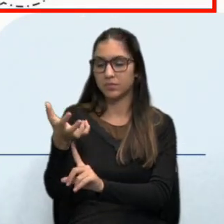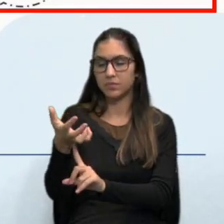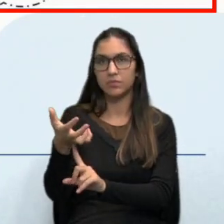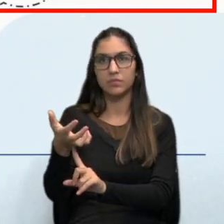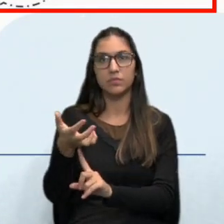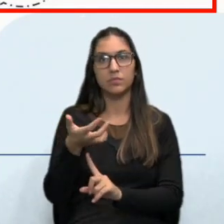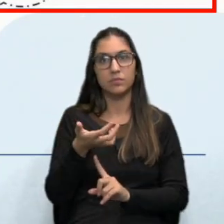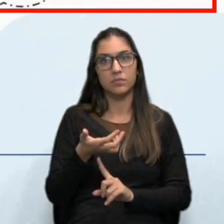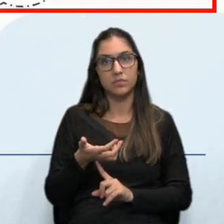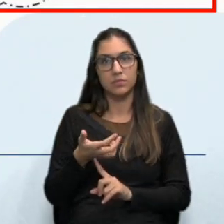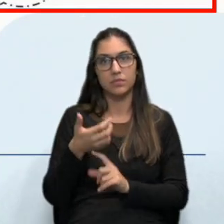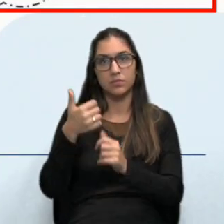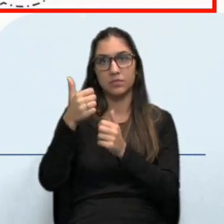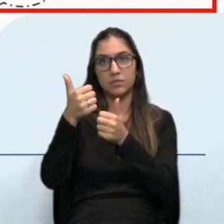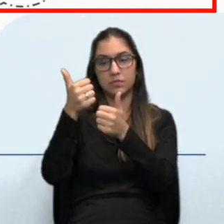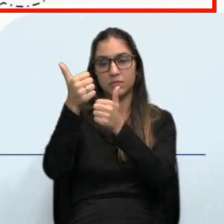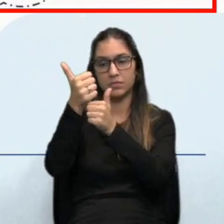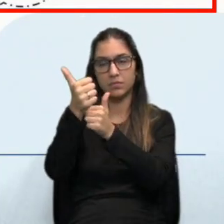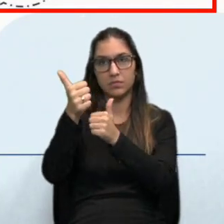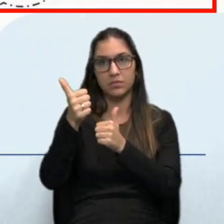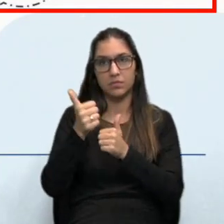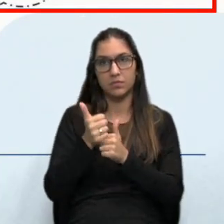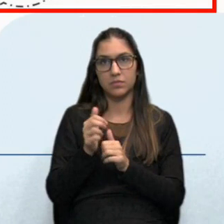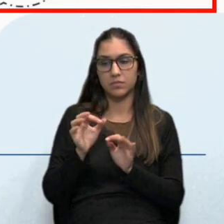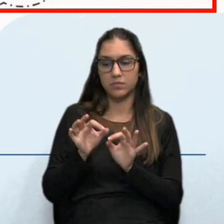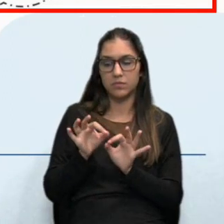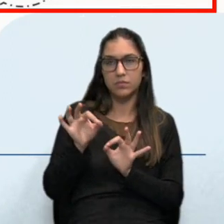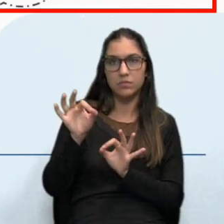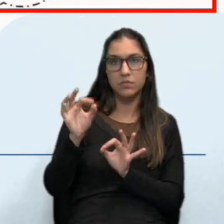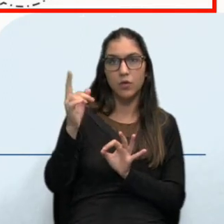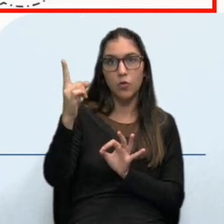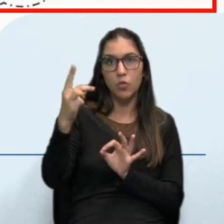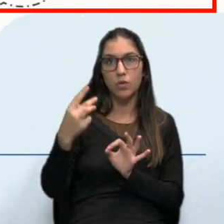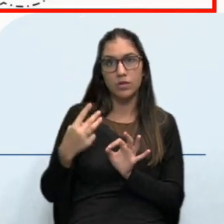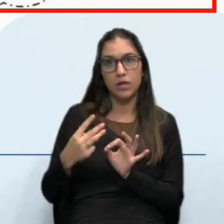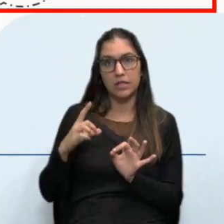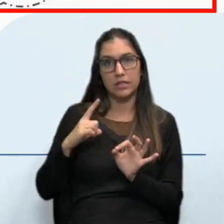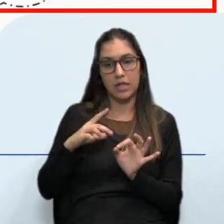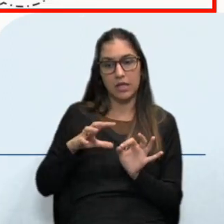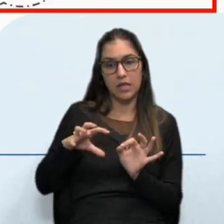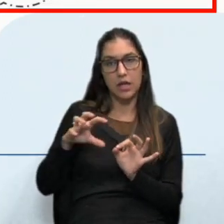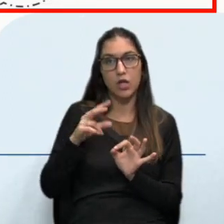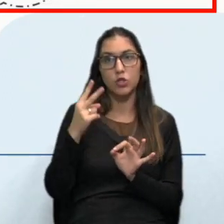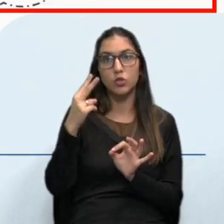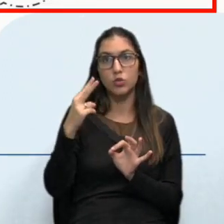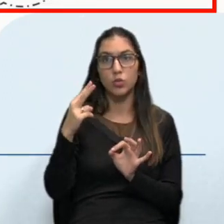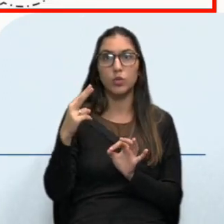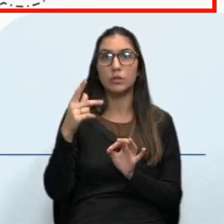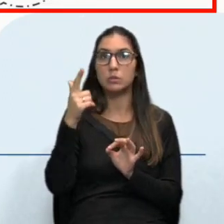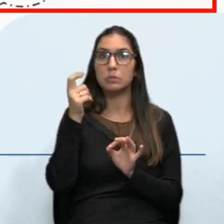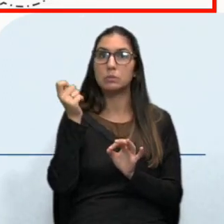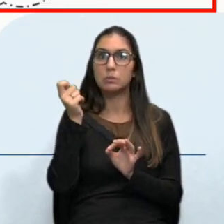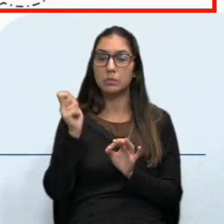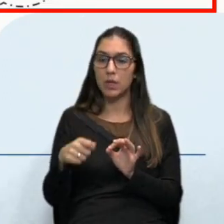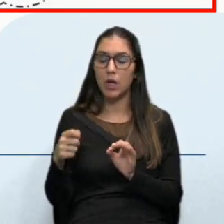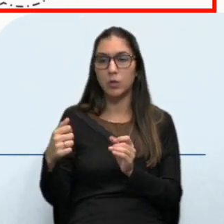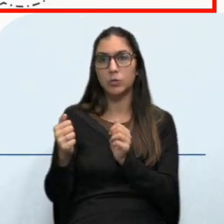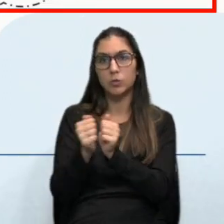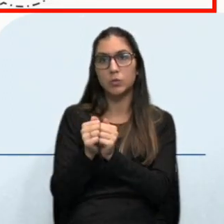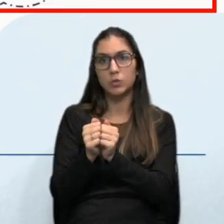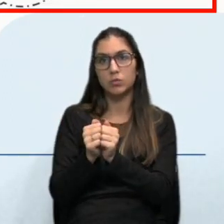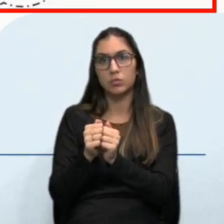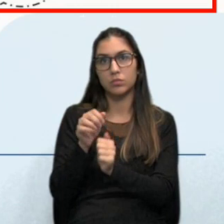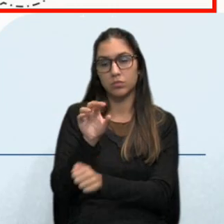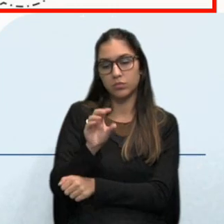tem outra, aqui, ó, área 1 e área 3. Tem uma área que as duas estão cobrindo. Então, aqui